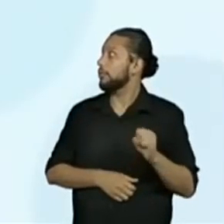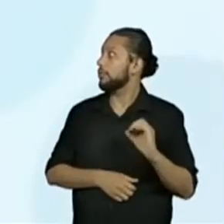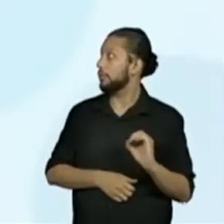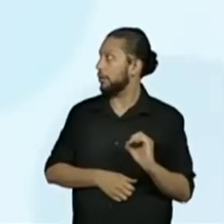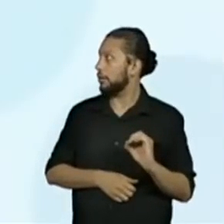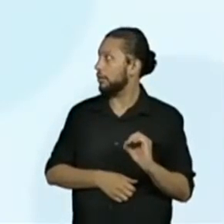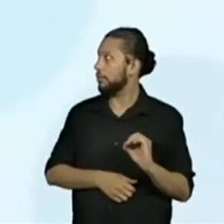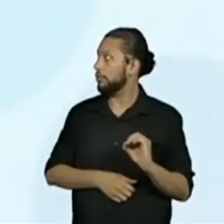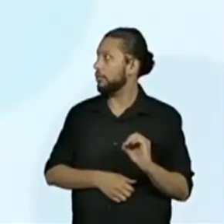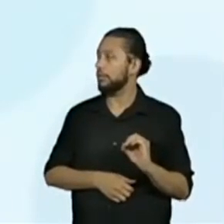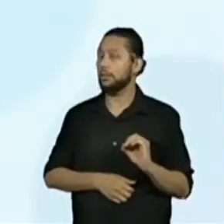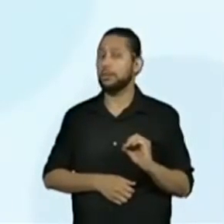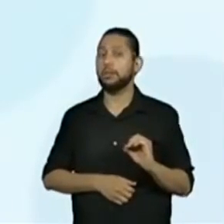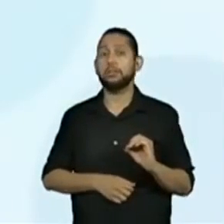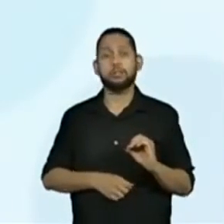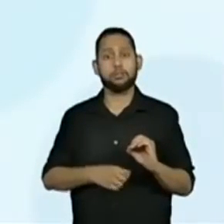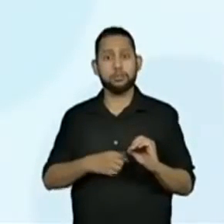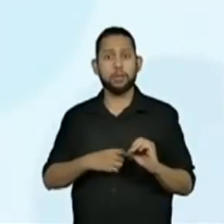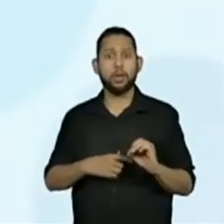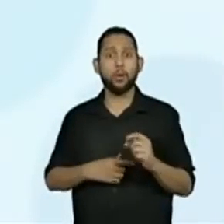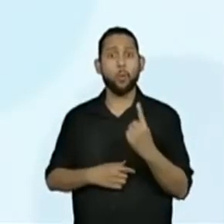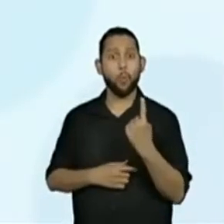Olá Alguém sabe